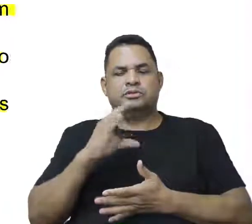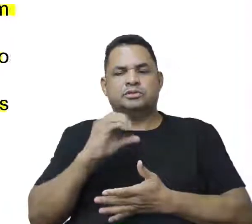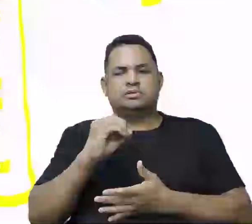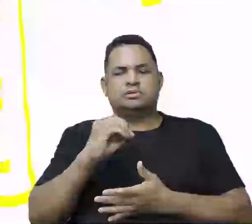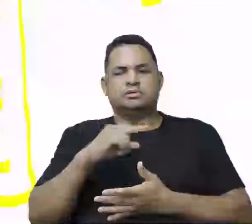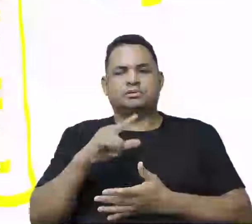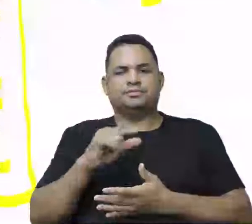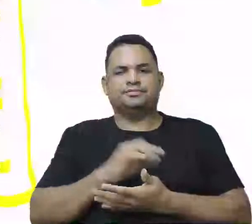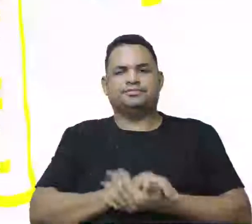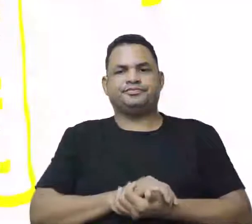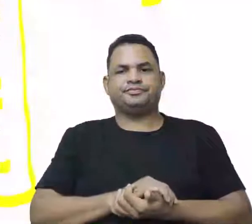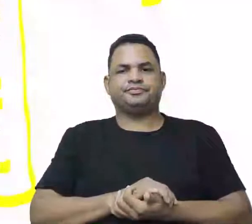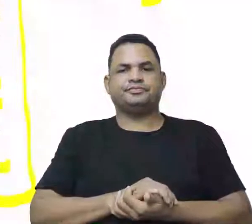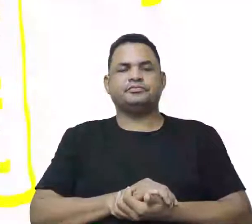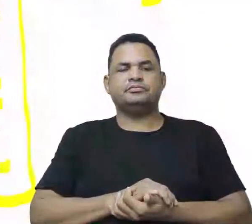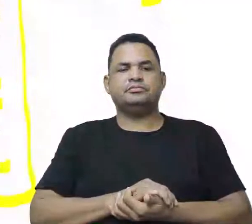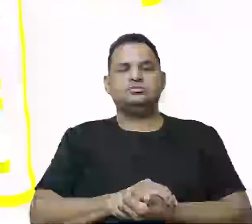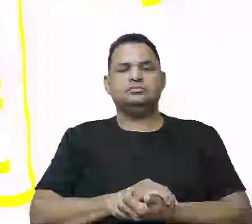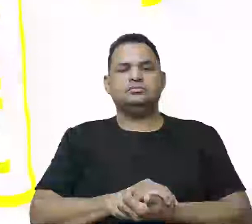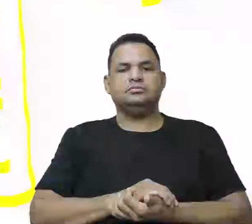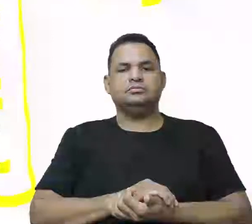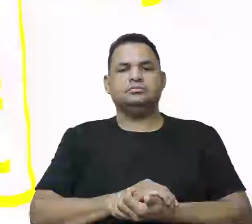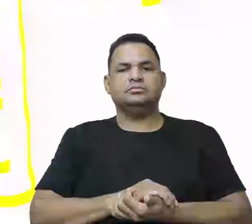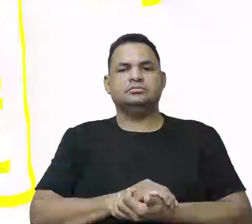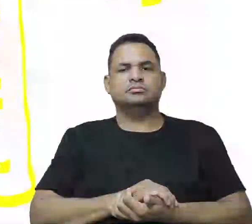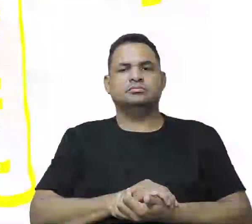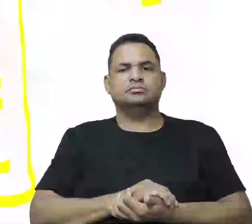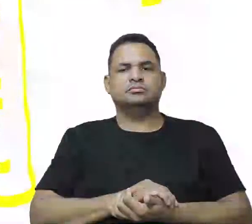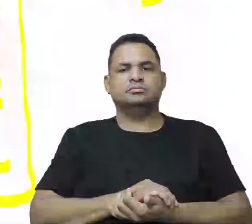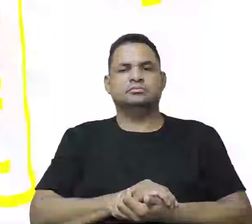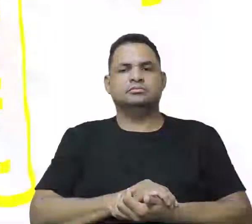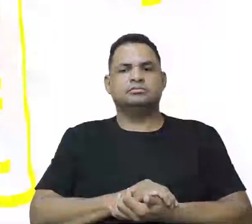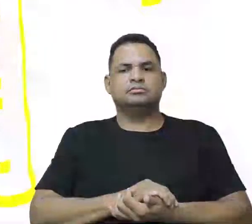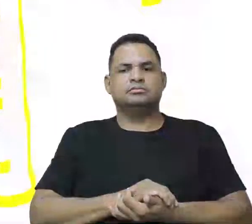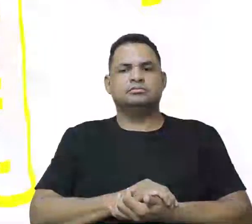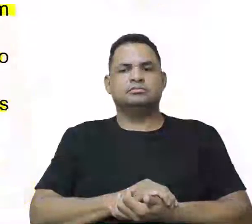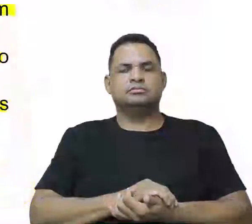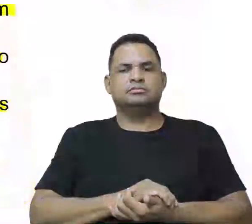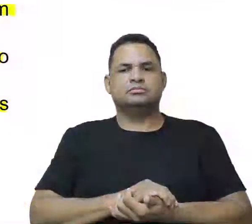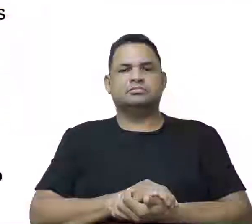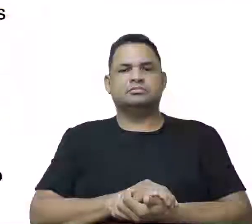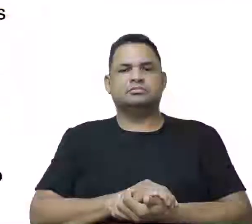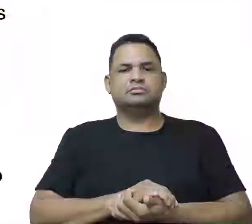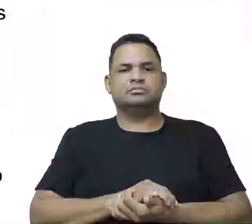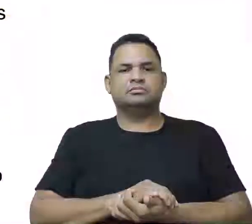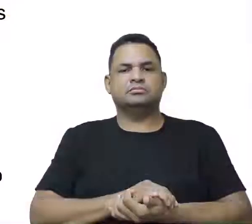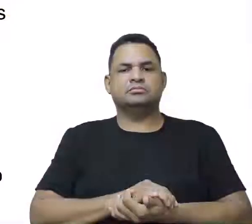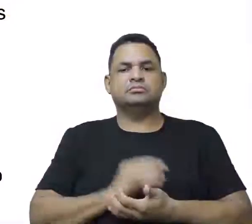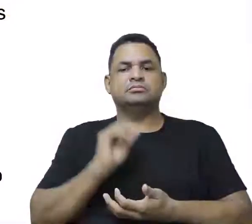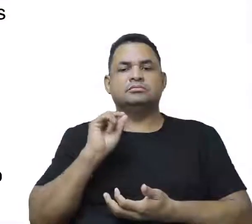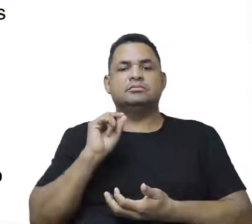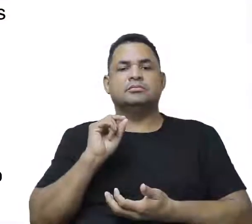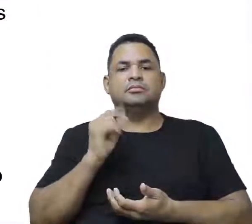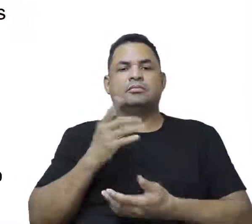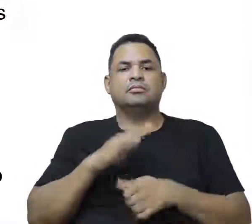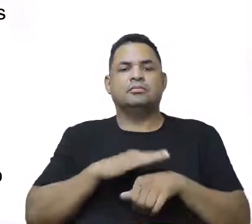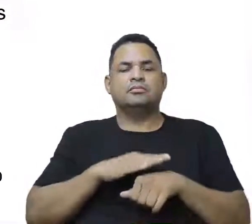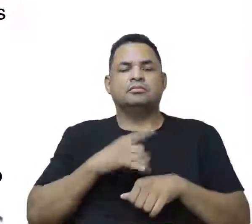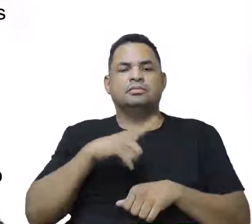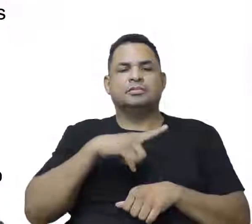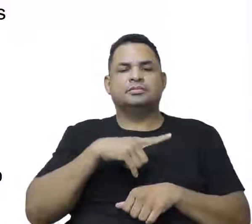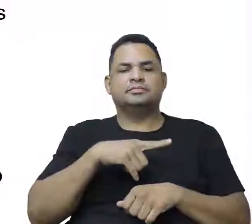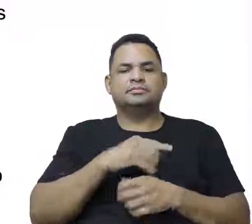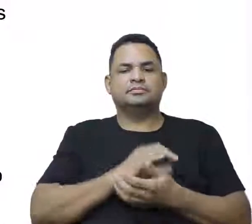no texto lá para vocês perceberem. Então, aqui a gente tem modalidade esportiva. O que mais que ele traz?